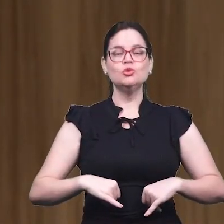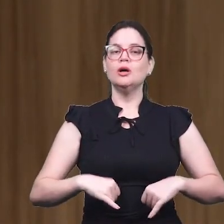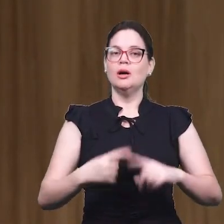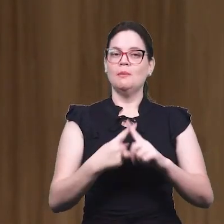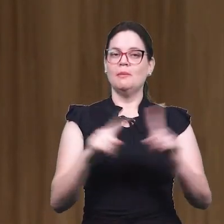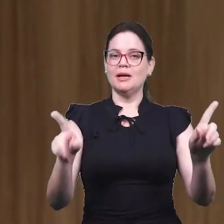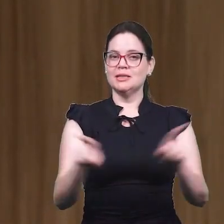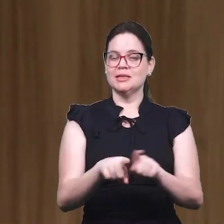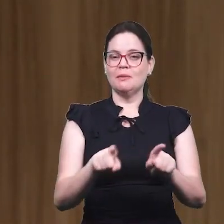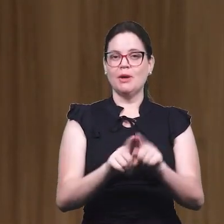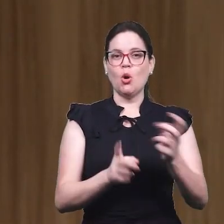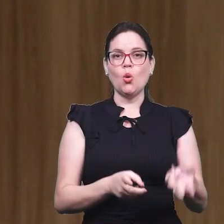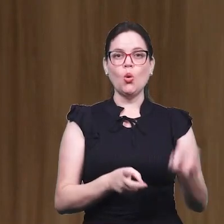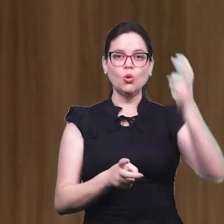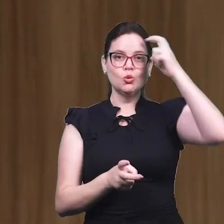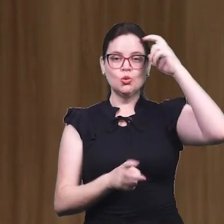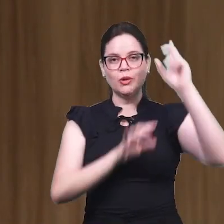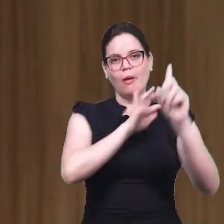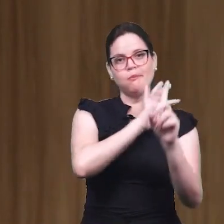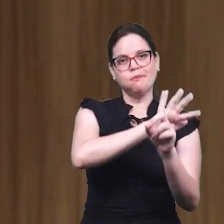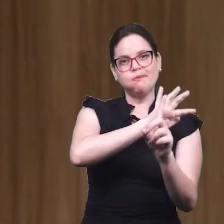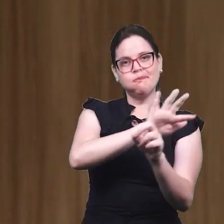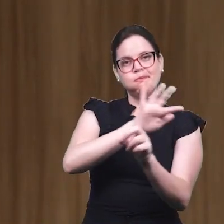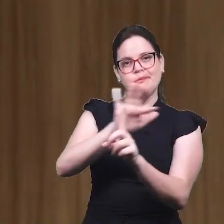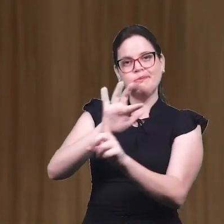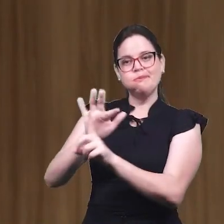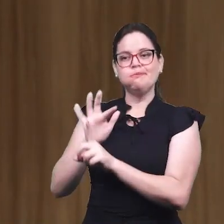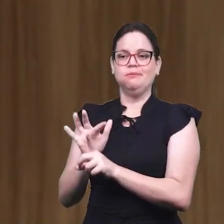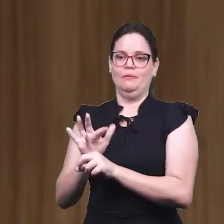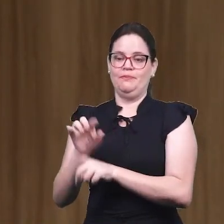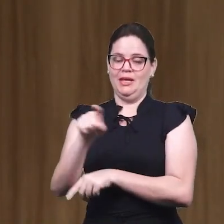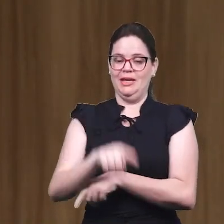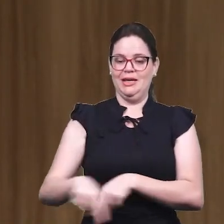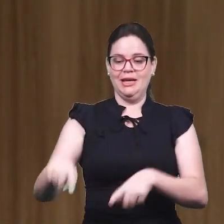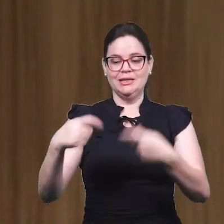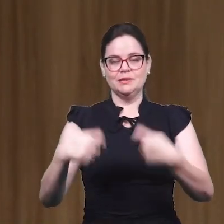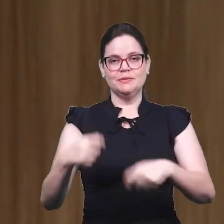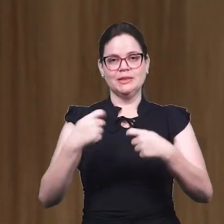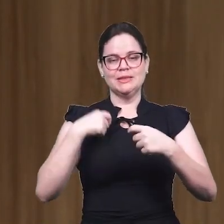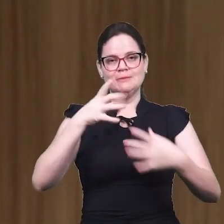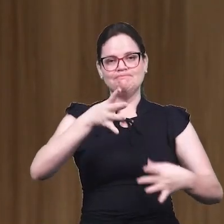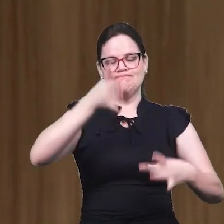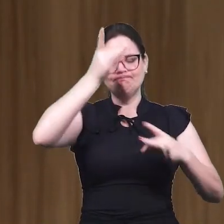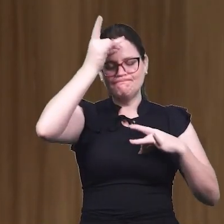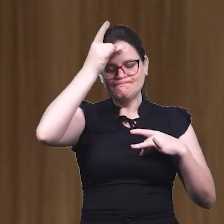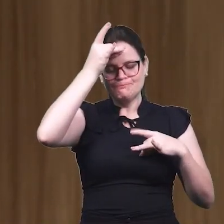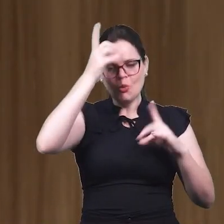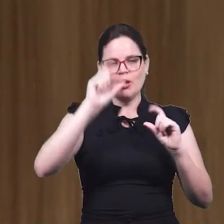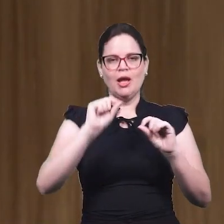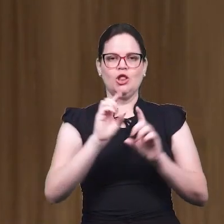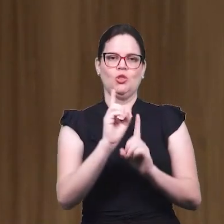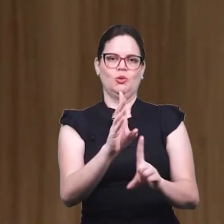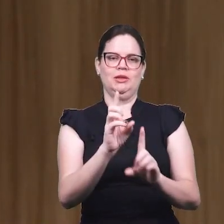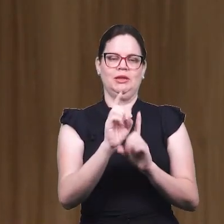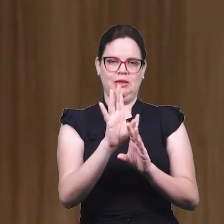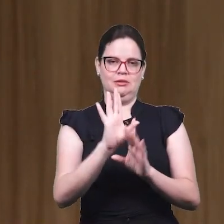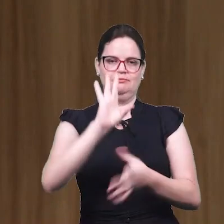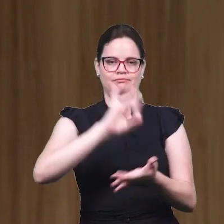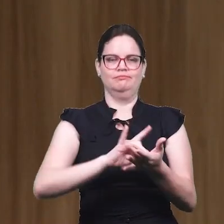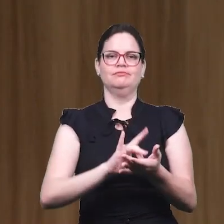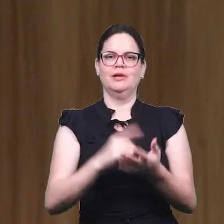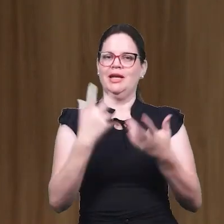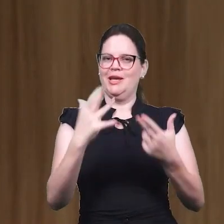muitas influências de muitas culturas e aquilo precisava ficar gravado nos corações, assim